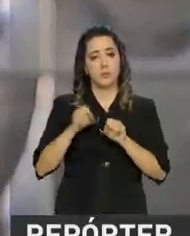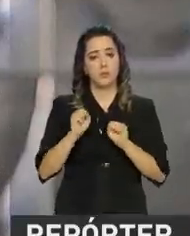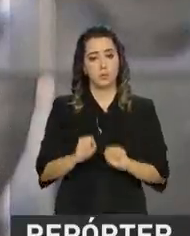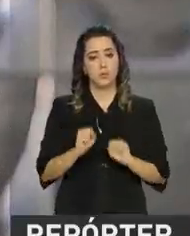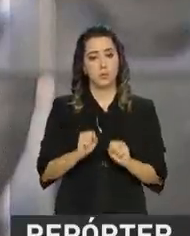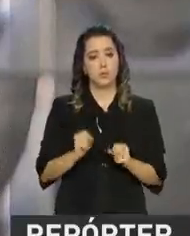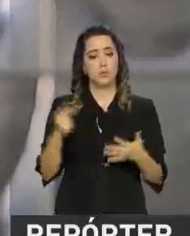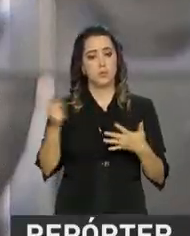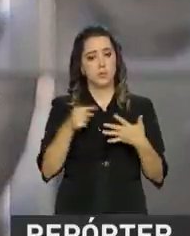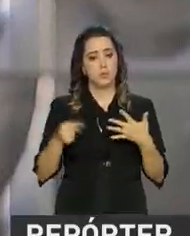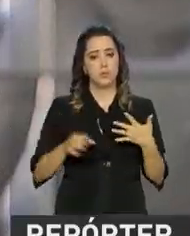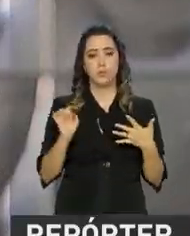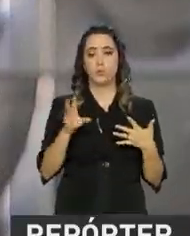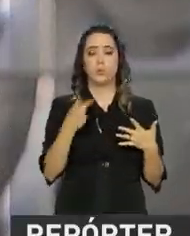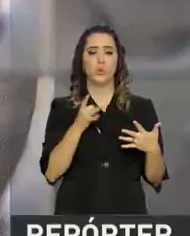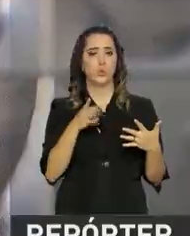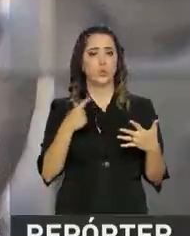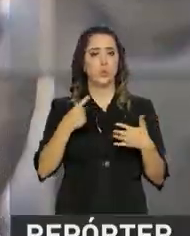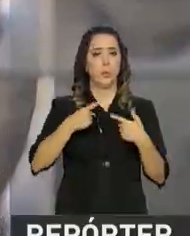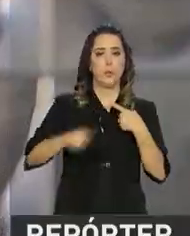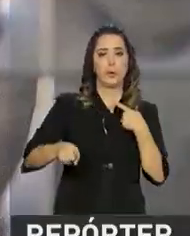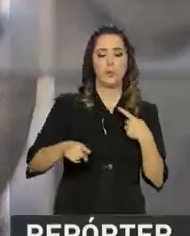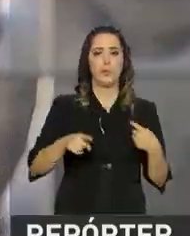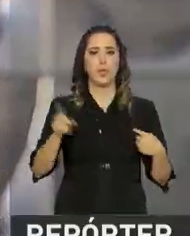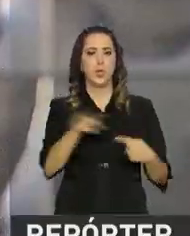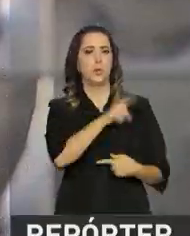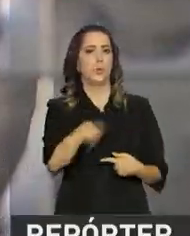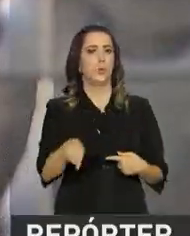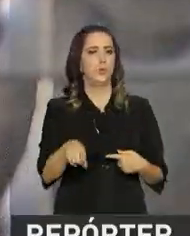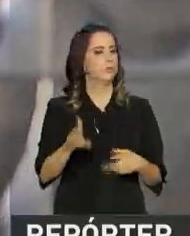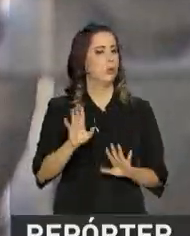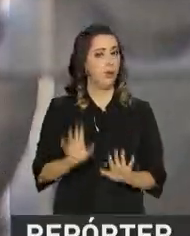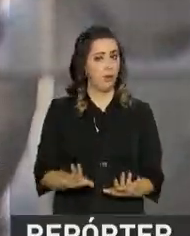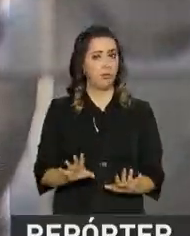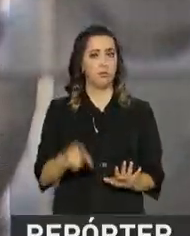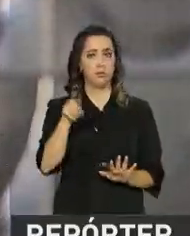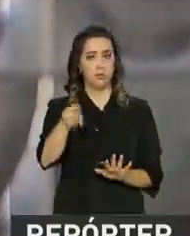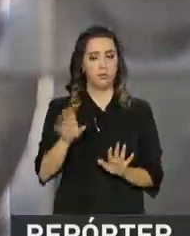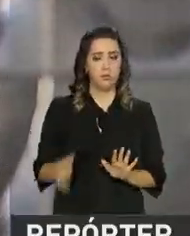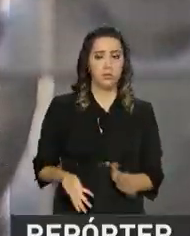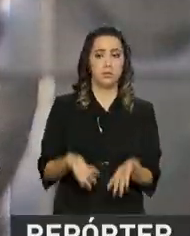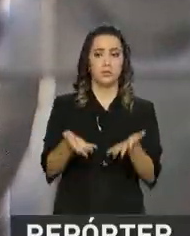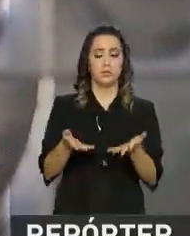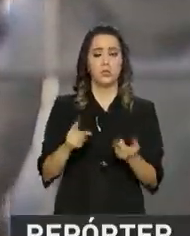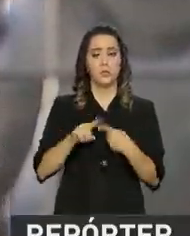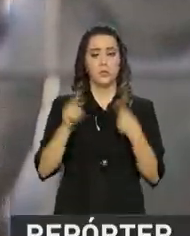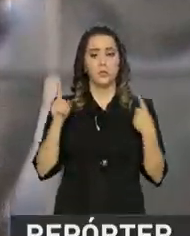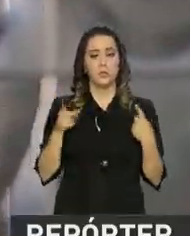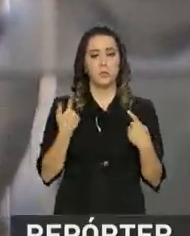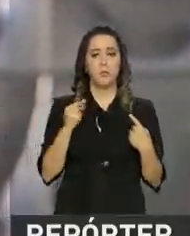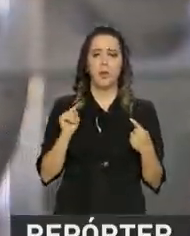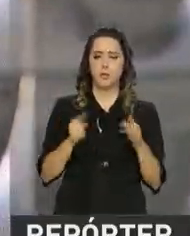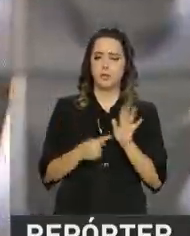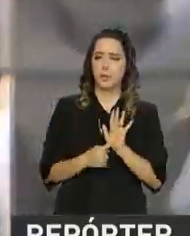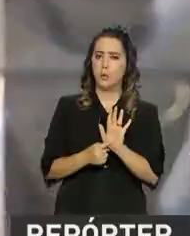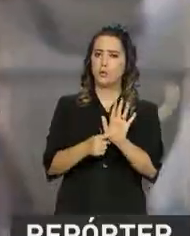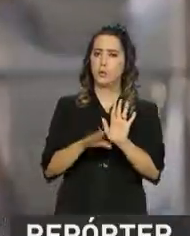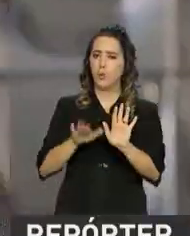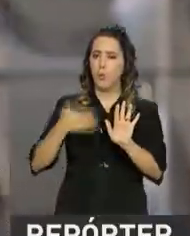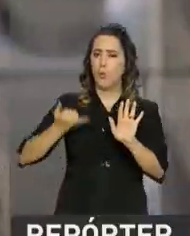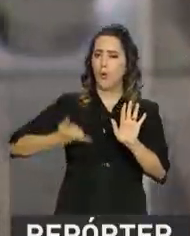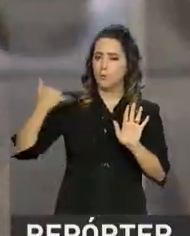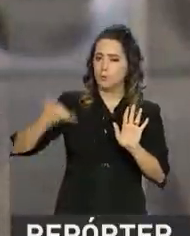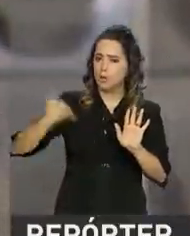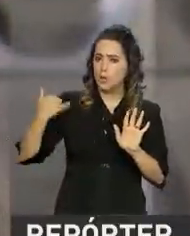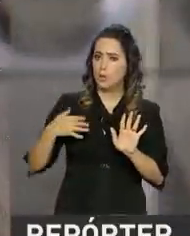e indicadores. Eles não são proibições, não são induções de comportamento, mas são indicadores para que